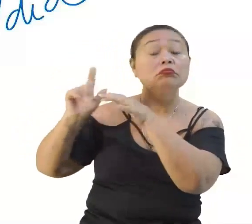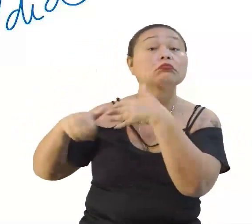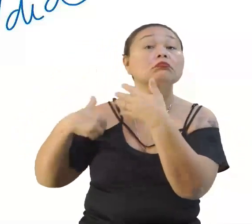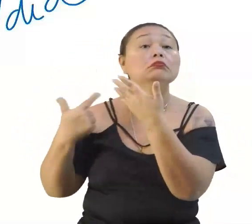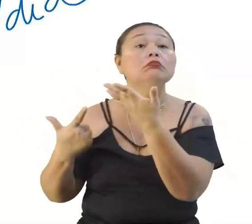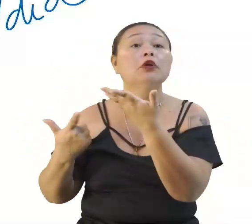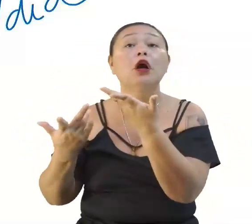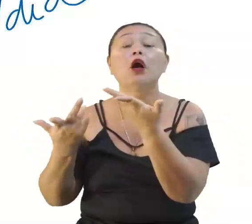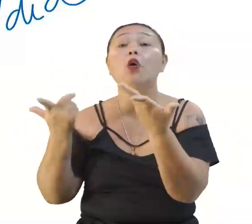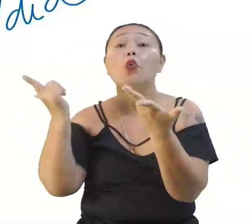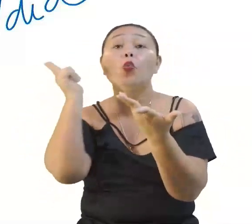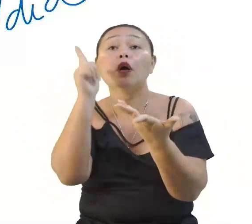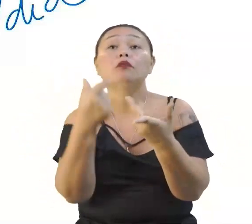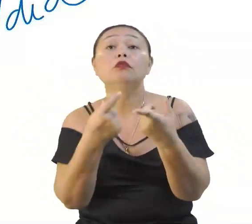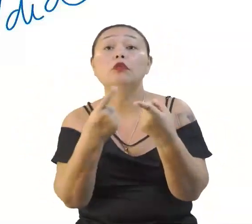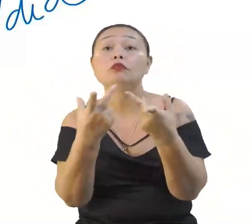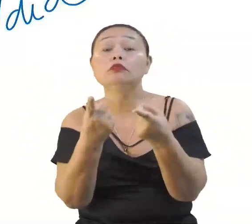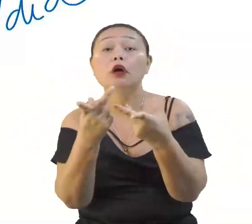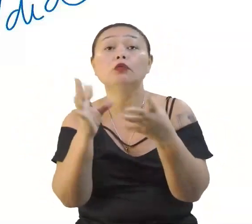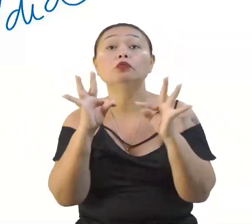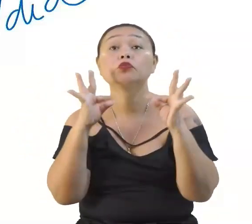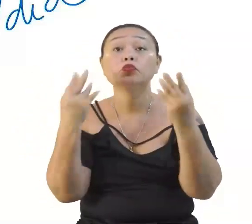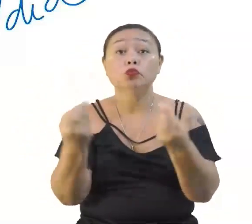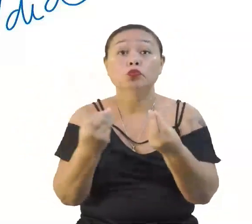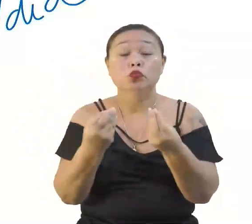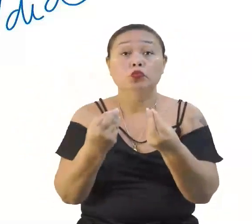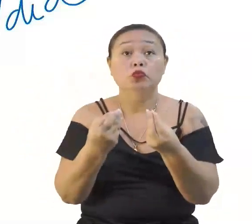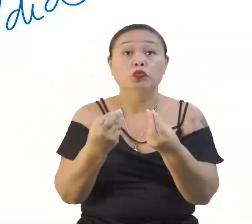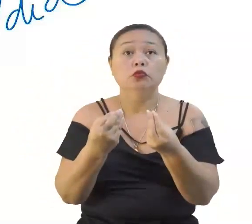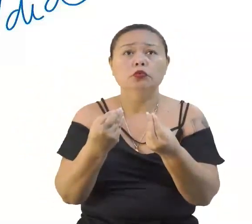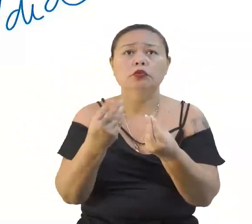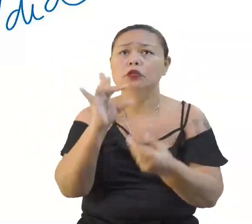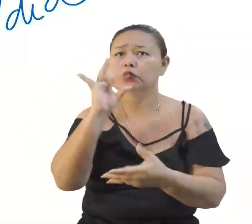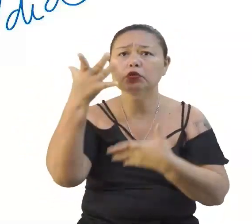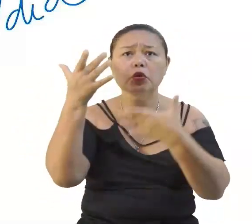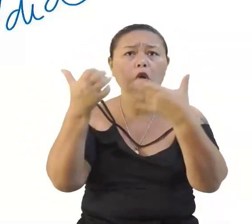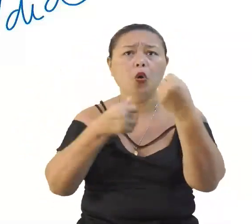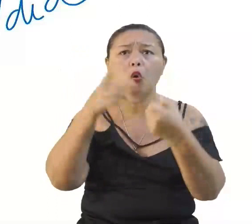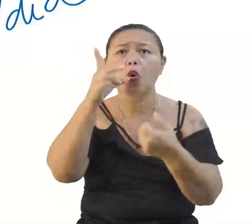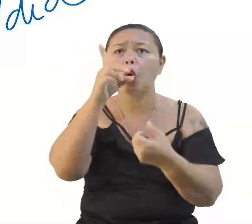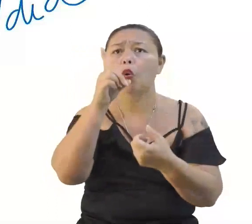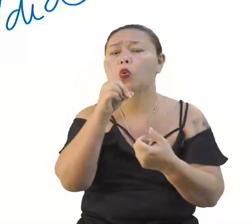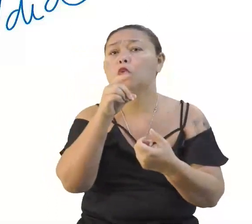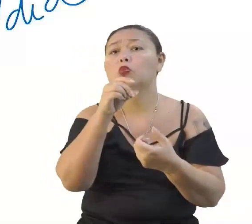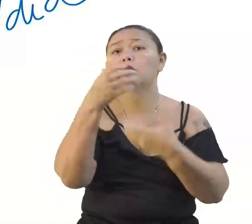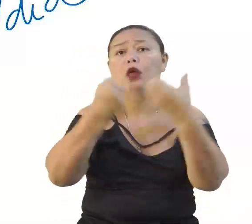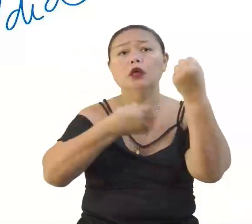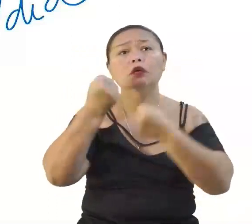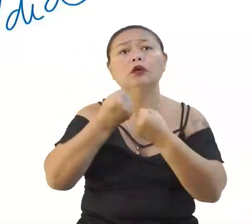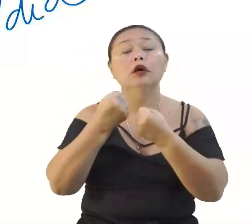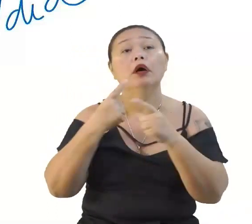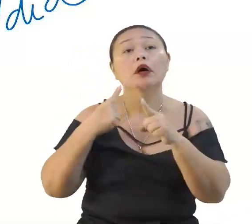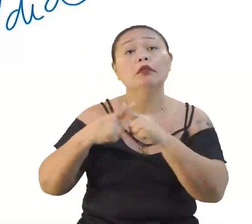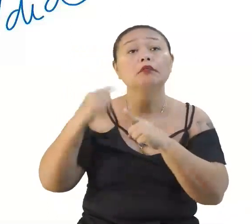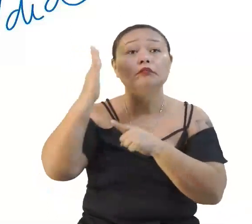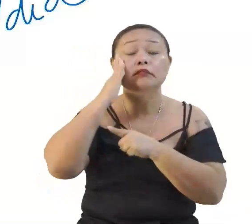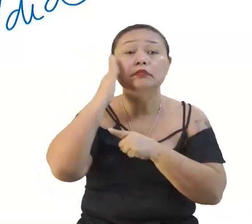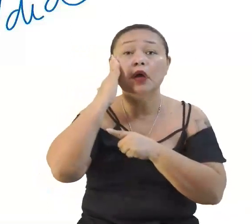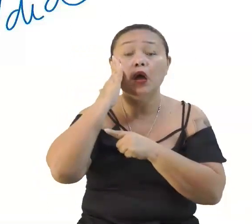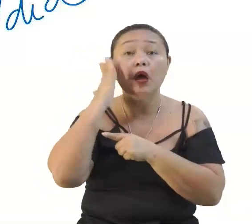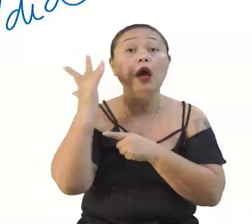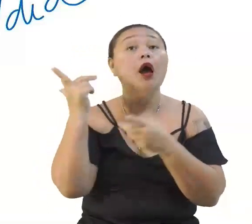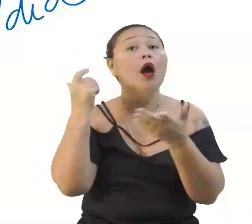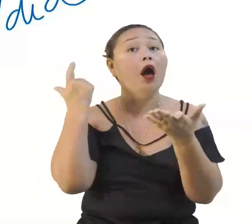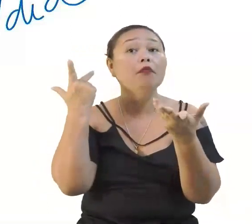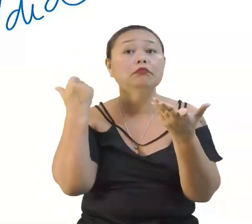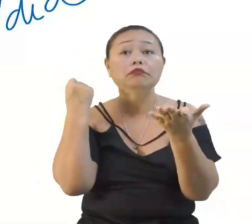vai arrecadar se ele vender toda essa produção. Então isso é só o leite, só a produção do leite. Só a produção de leite. Para saber a